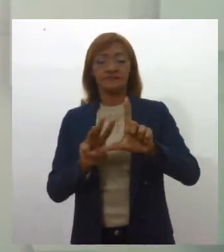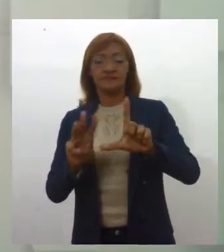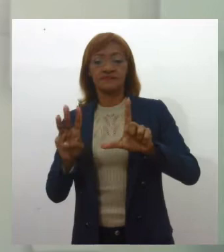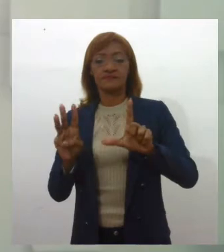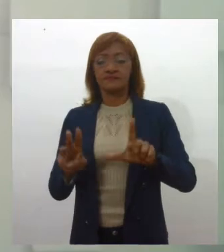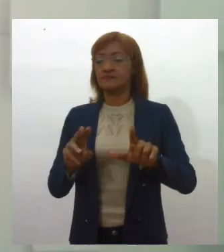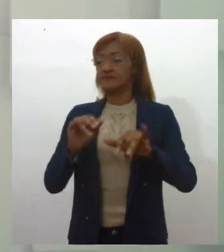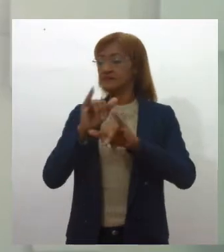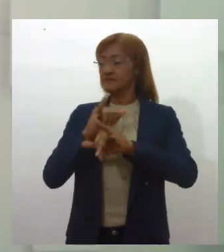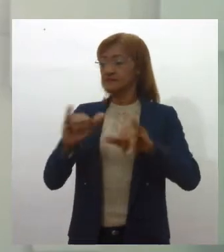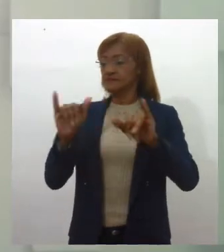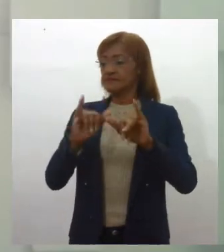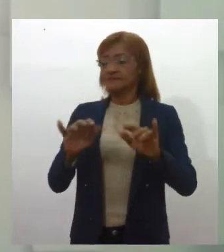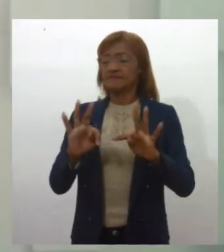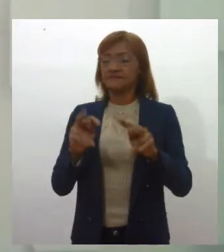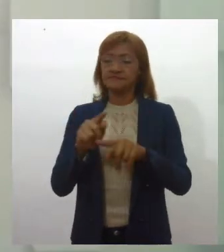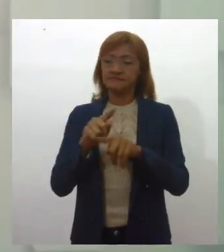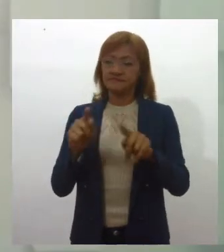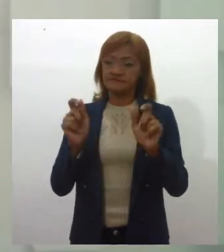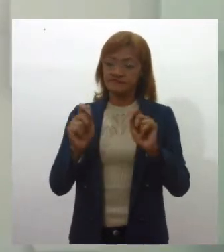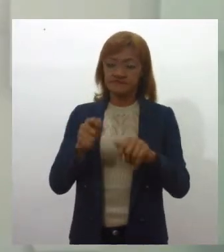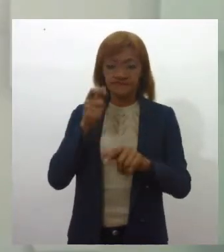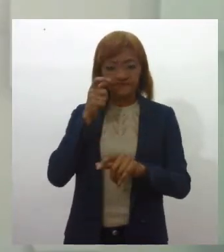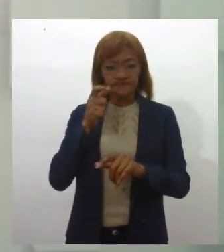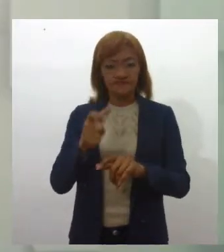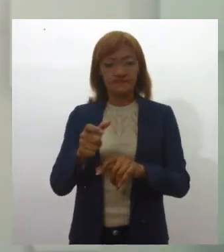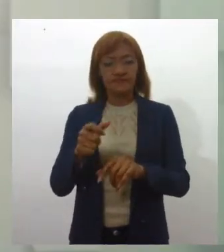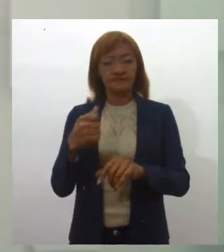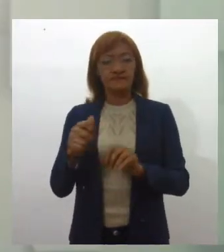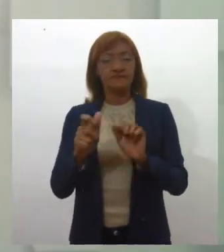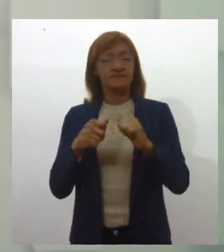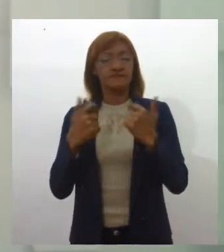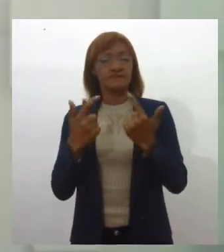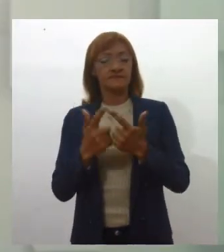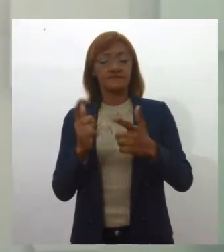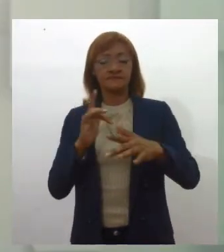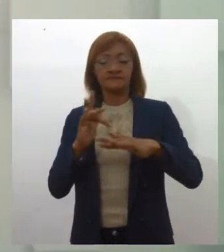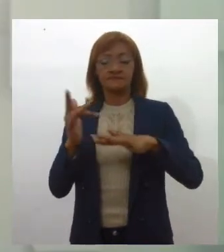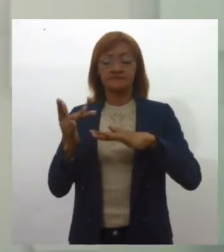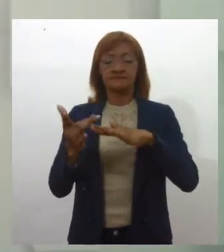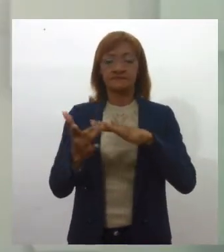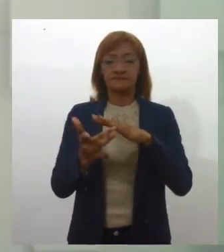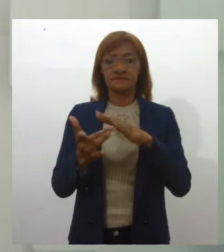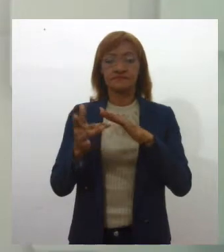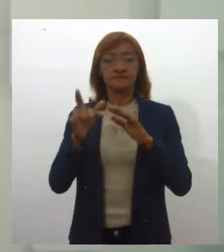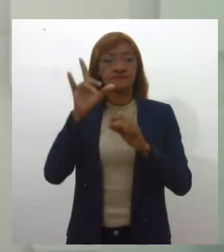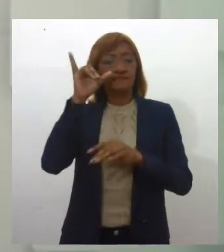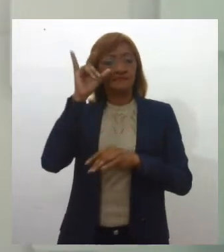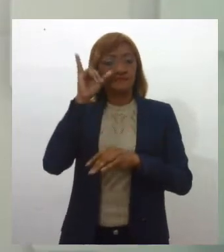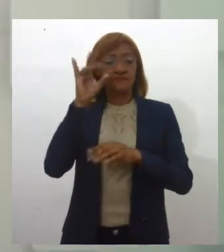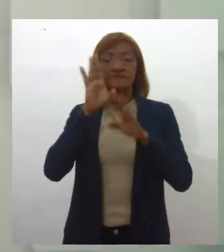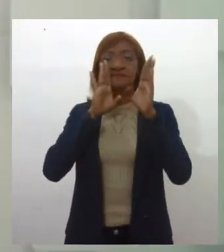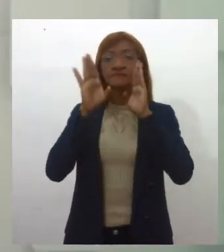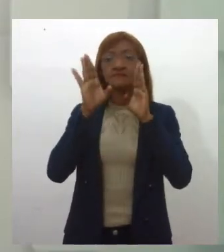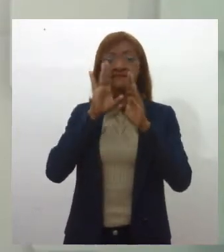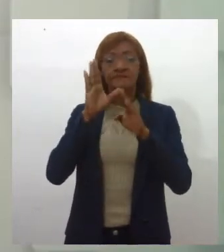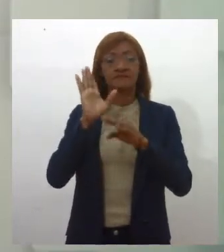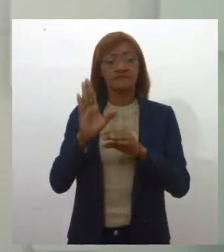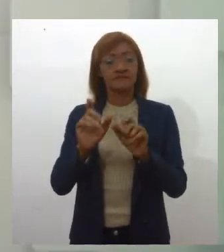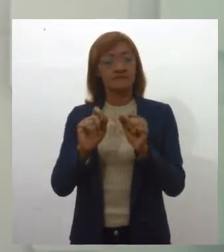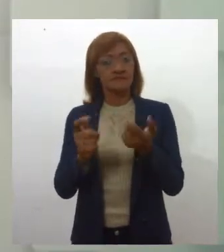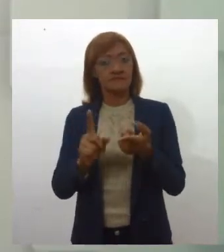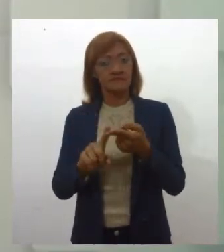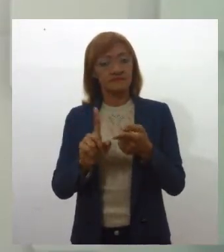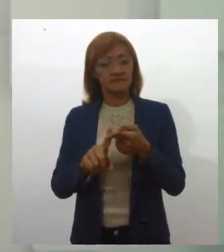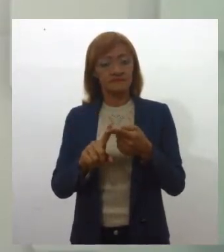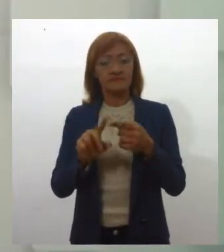também, tudo você pode acompanhar do Parlamento Sergipano nas nossas redes sociais, Instagram, Twitter, Facebook e, claro, pela tela